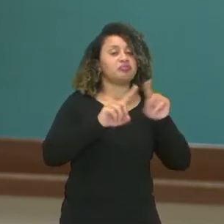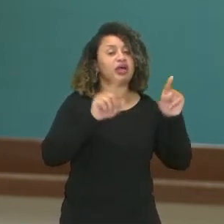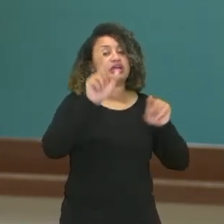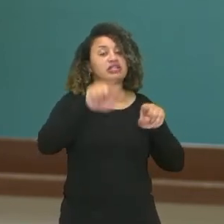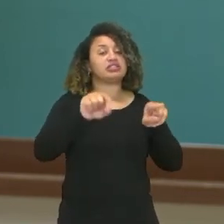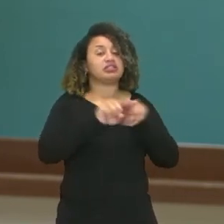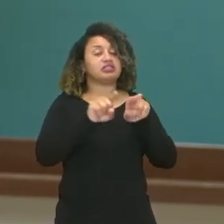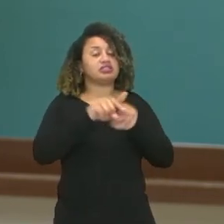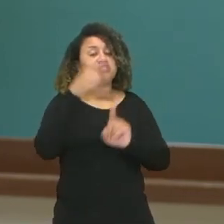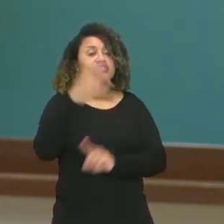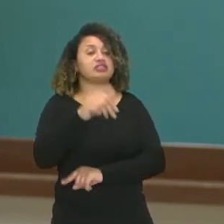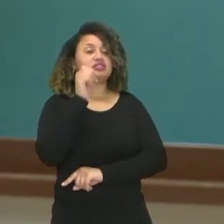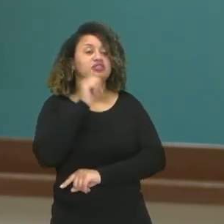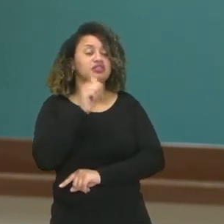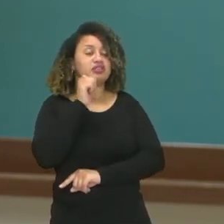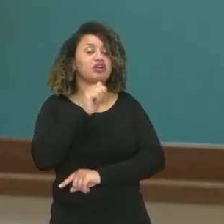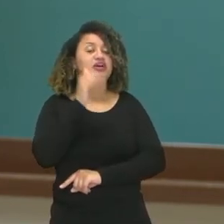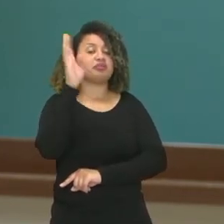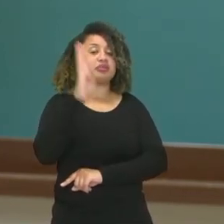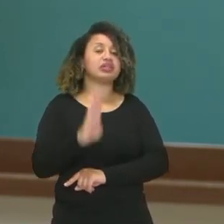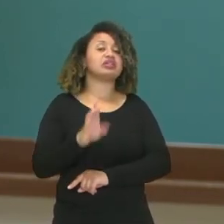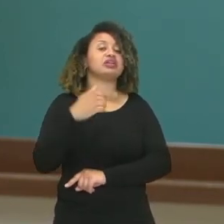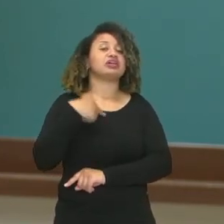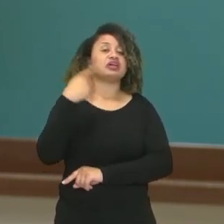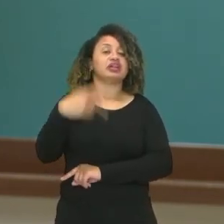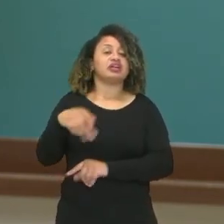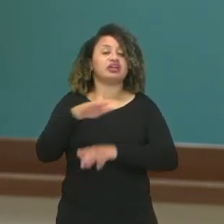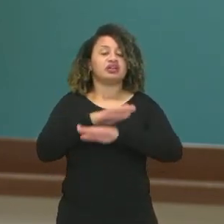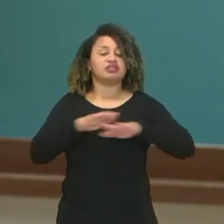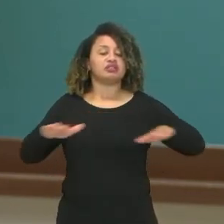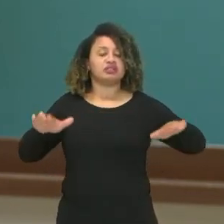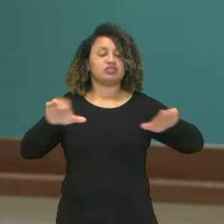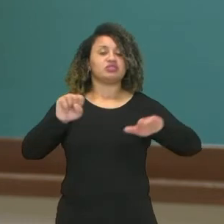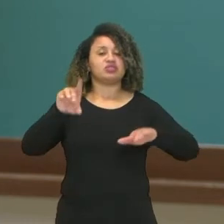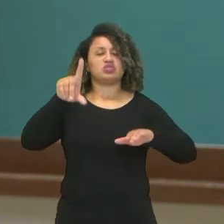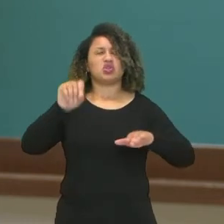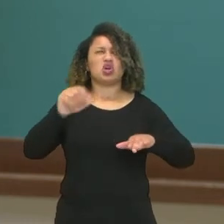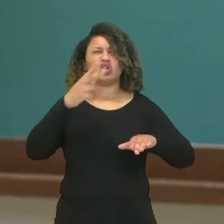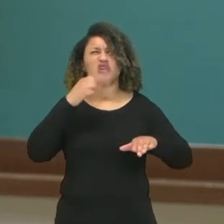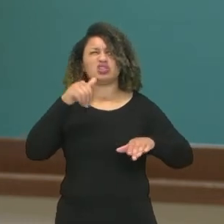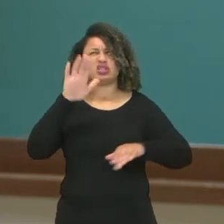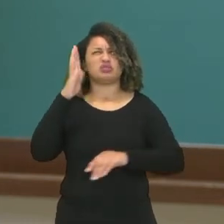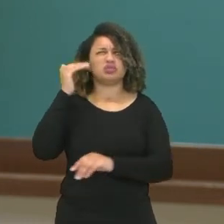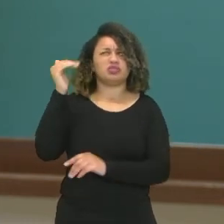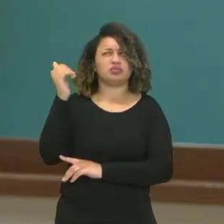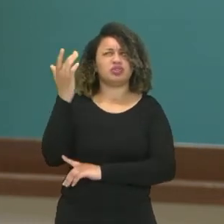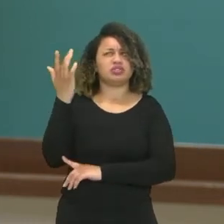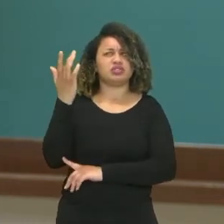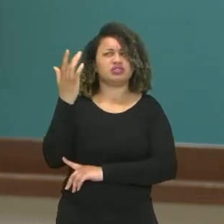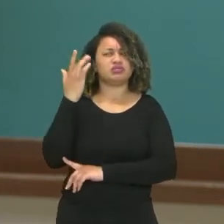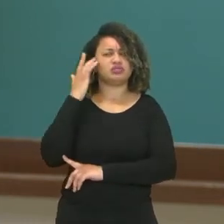a gente teve aqui no solo. Essa também, acho que é mais, não sei se mais conhecida, porque